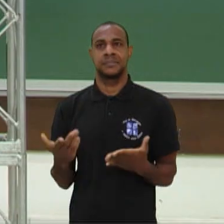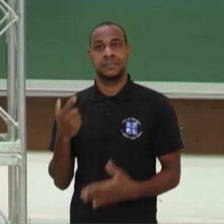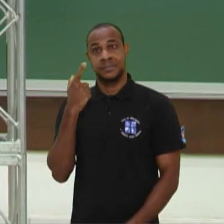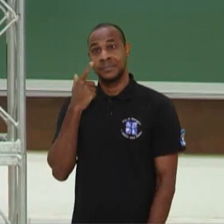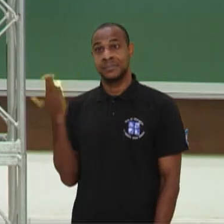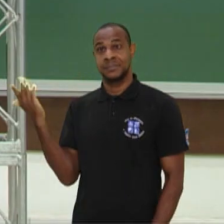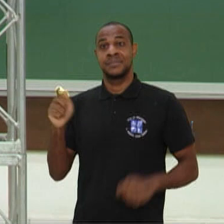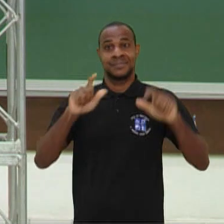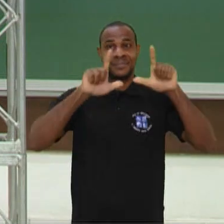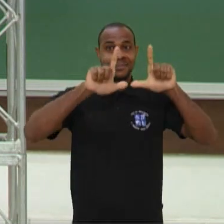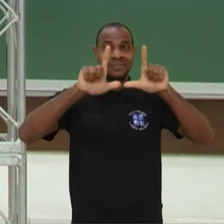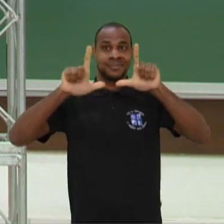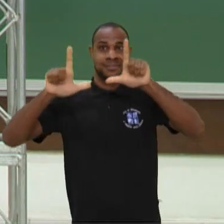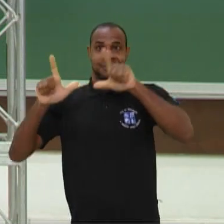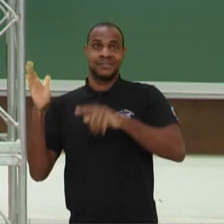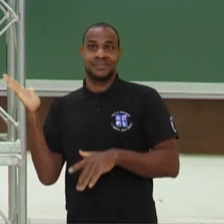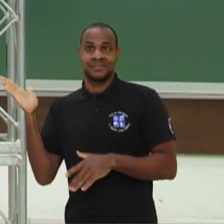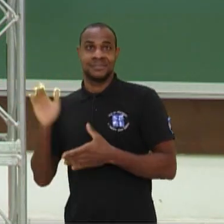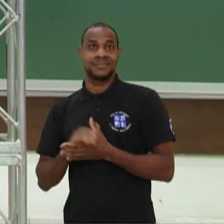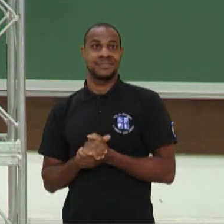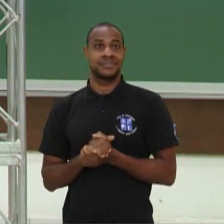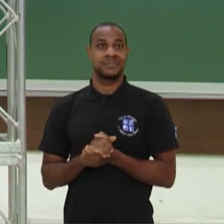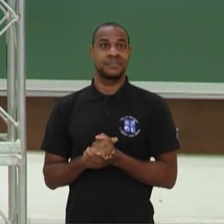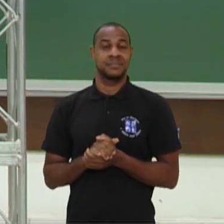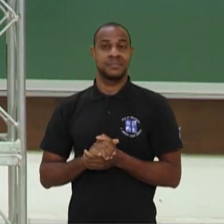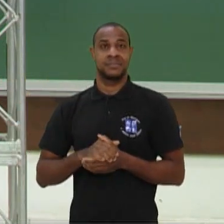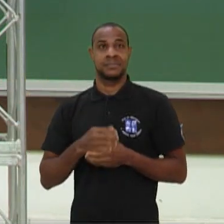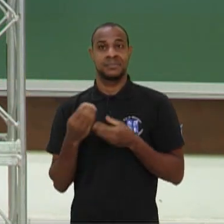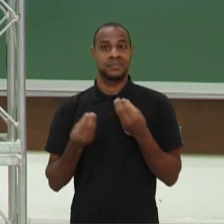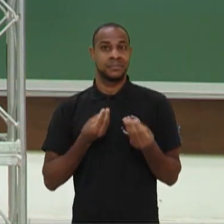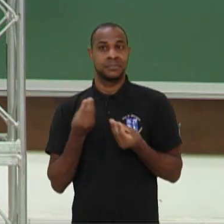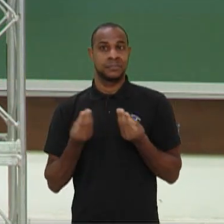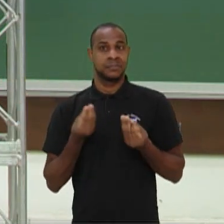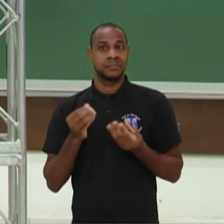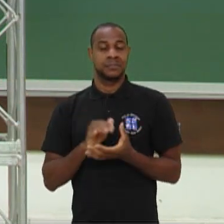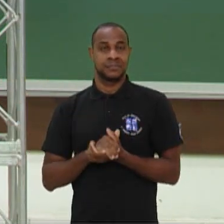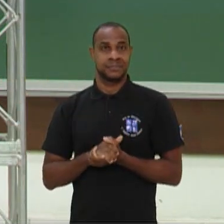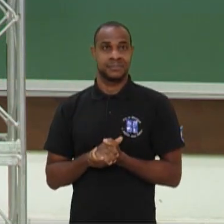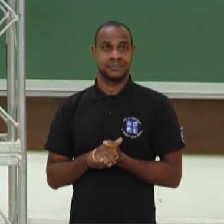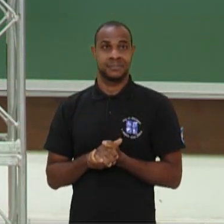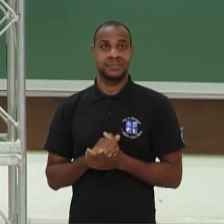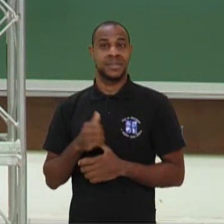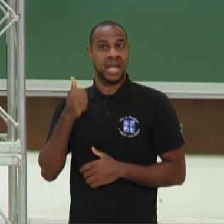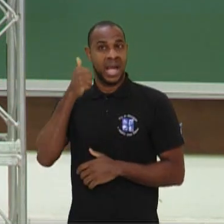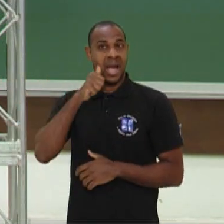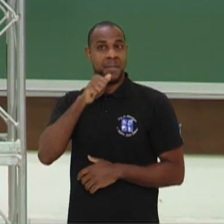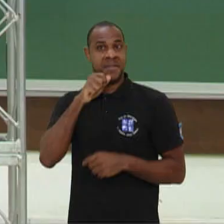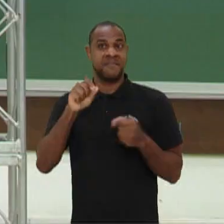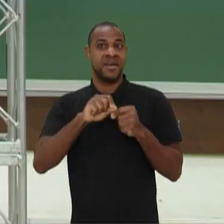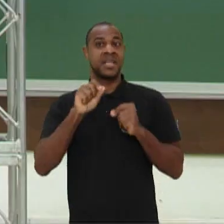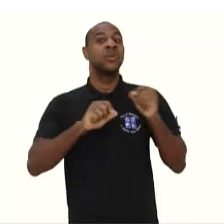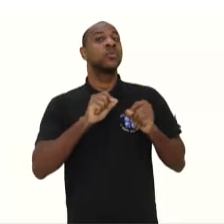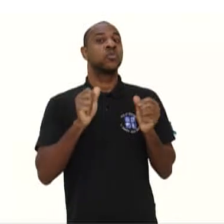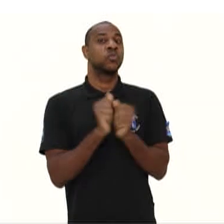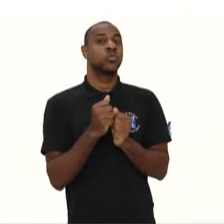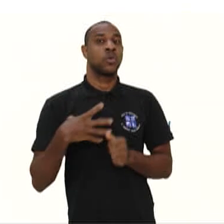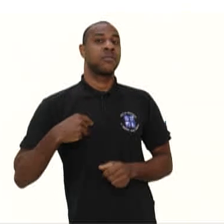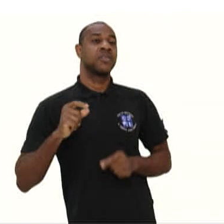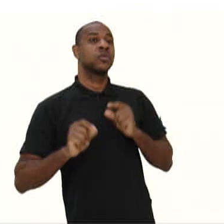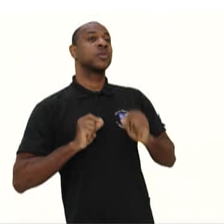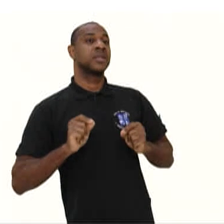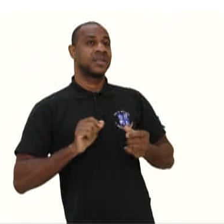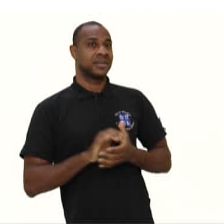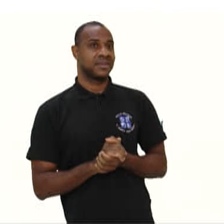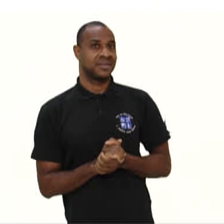Observando o nosso quadro, pessoal, nós temos aqui, what was the mother doing with her daughter? O que a mãe estava fazendo com a filha? She was